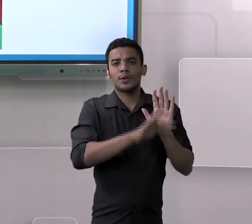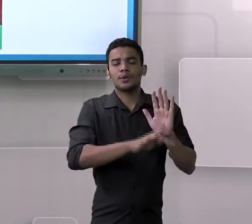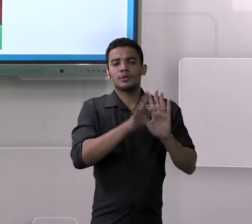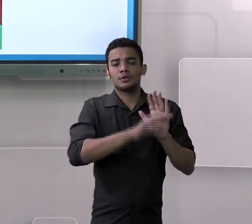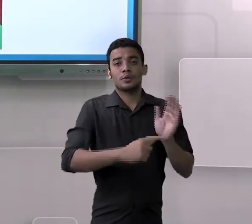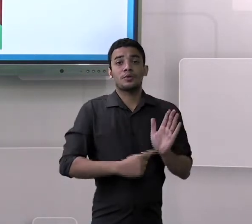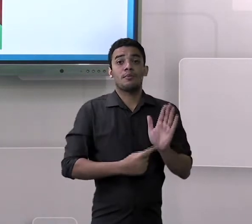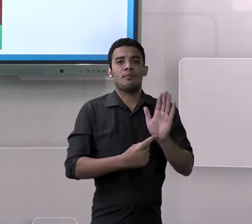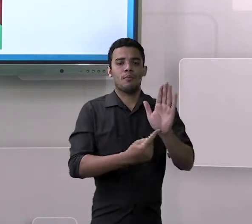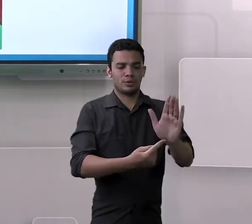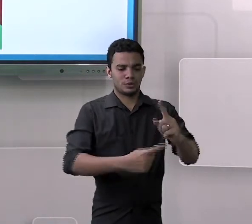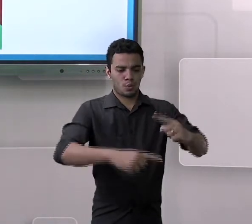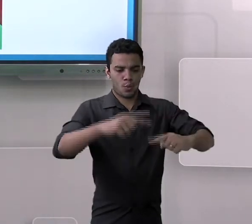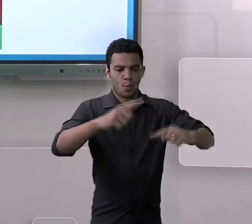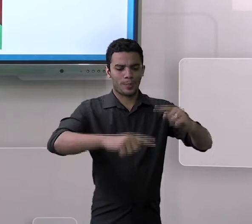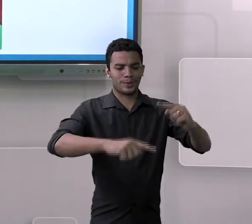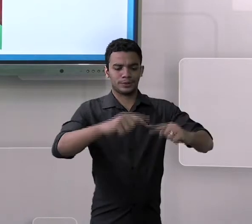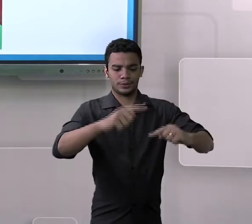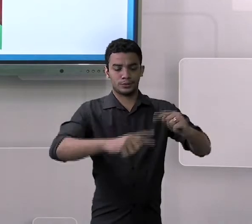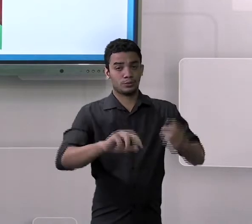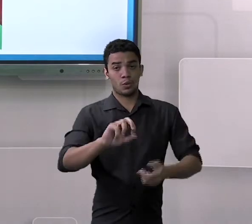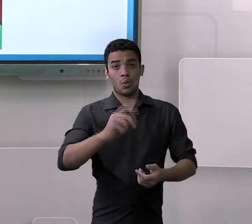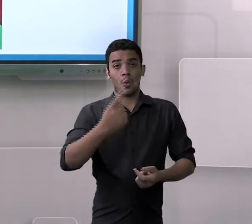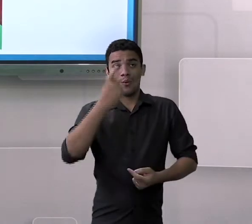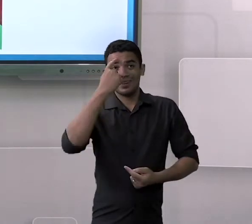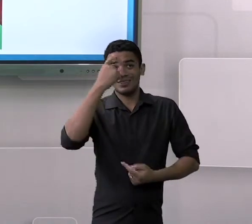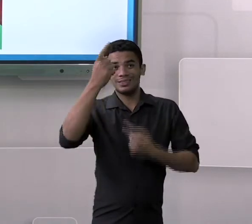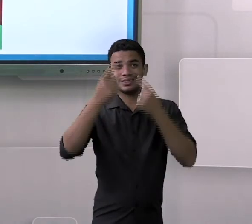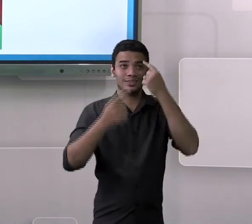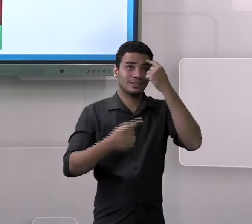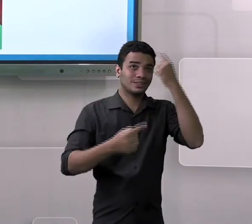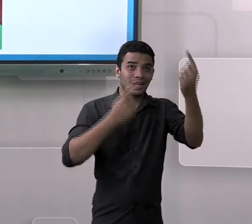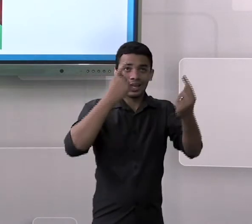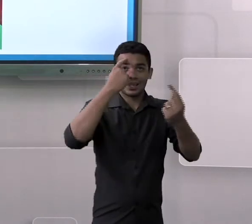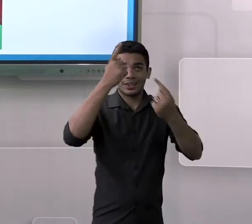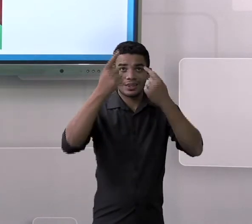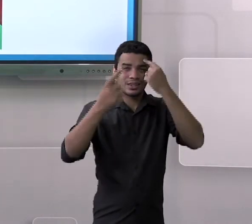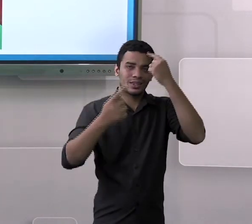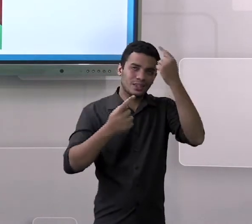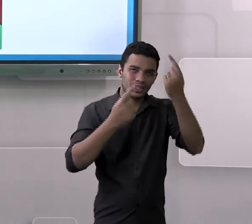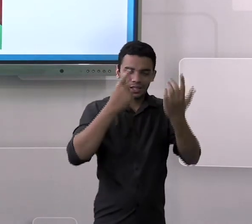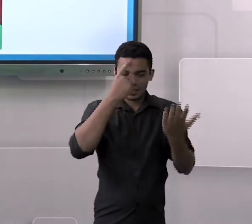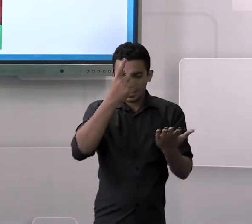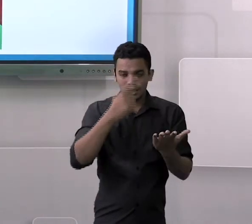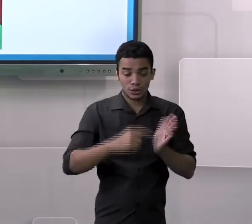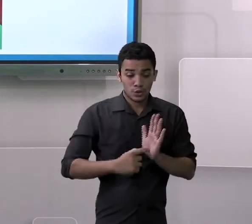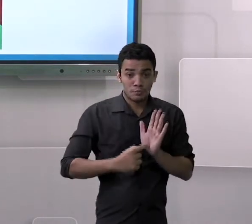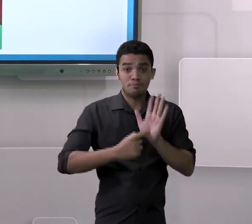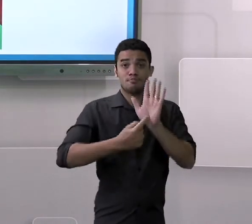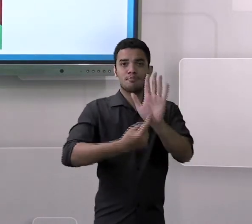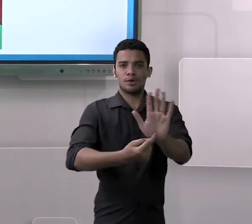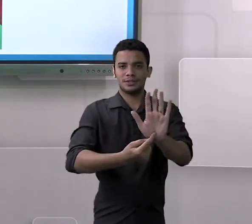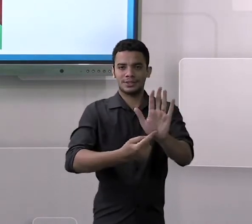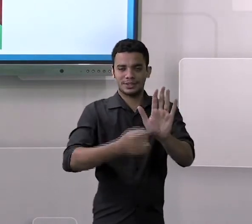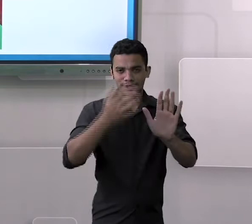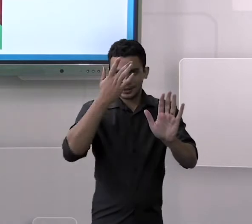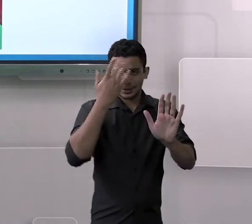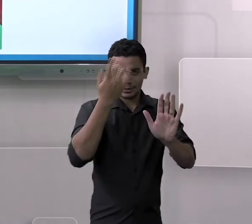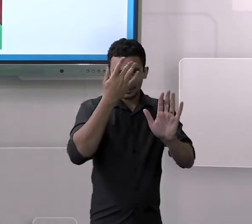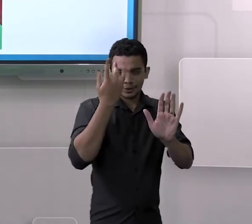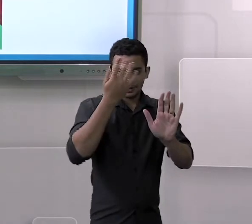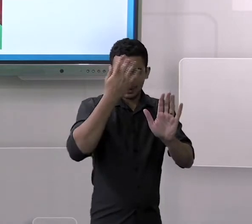uma ideia, ou seja, ele vende um produto ou ele transmite